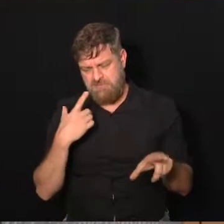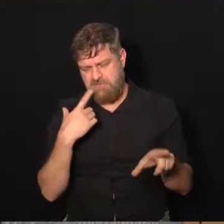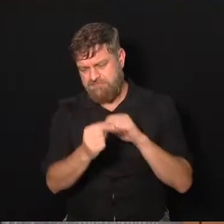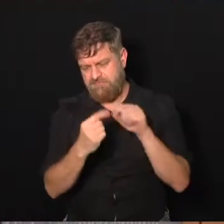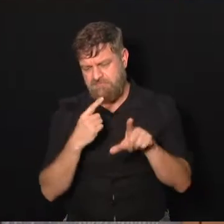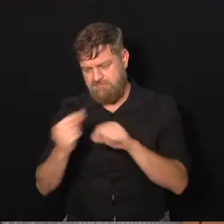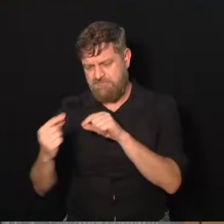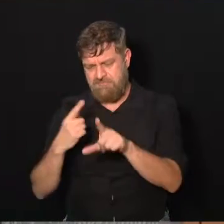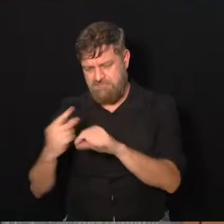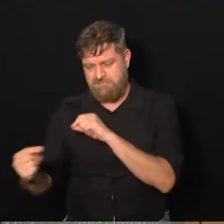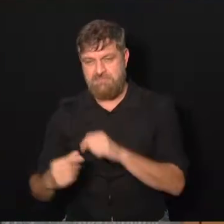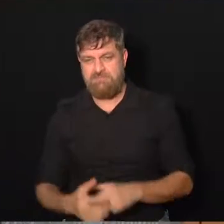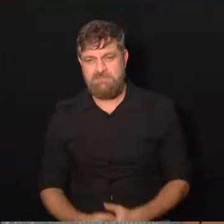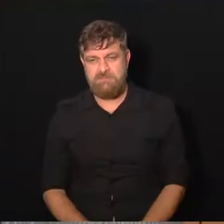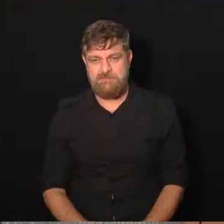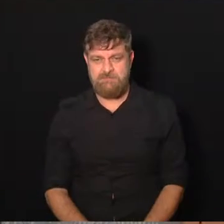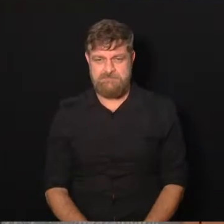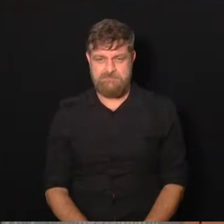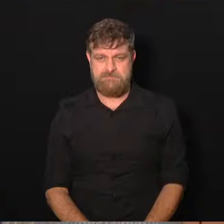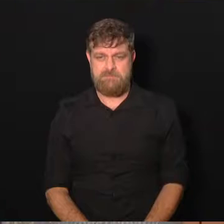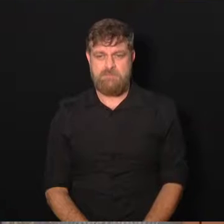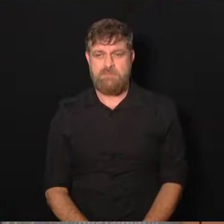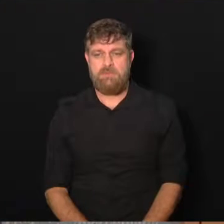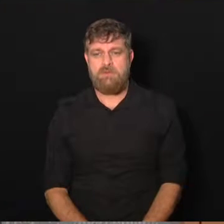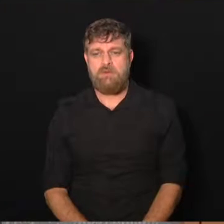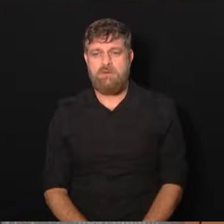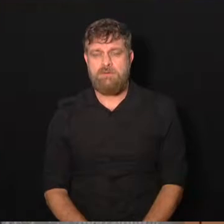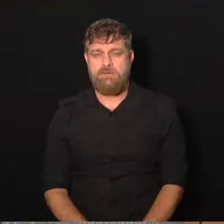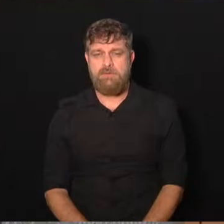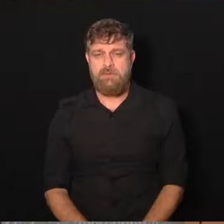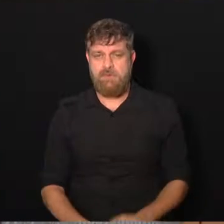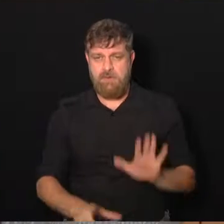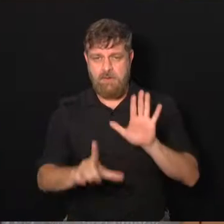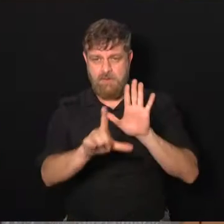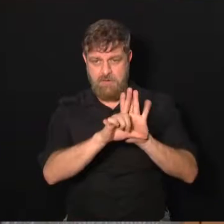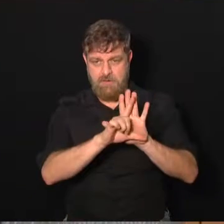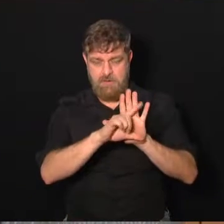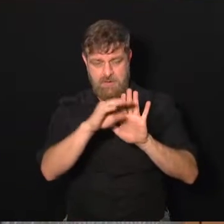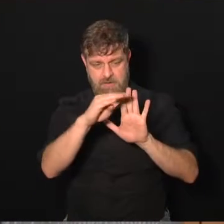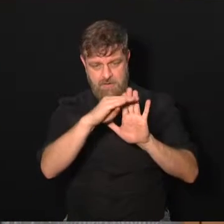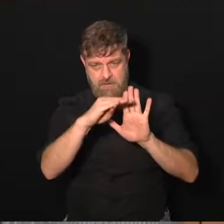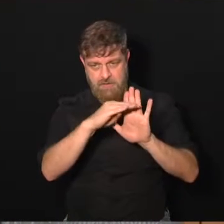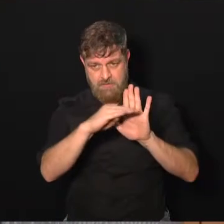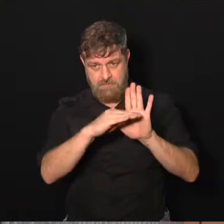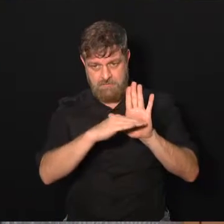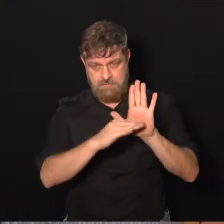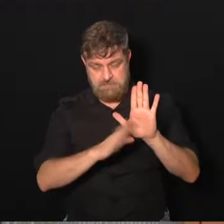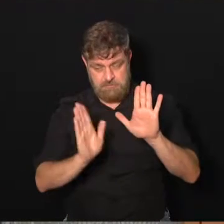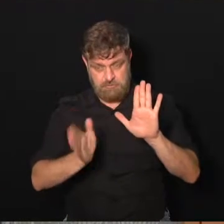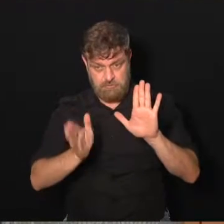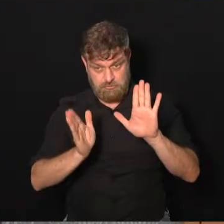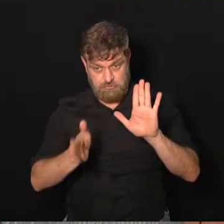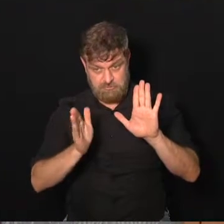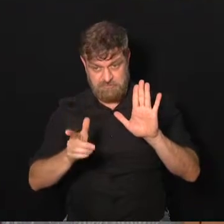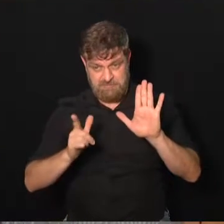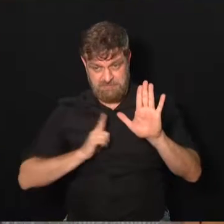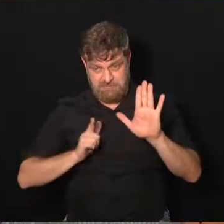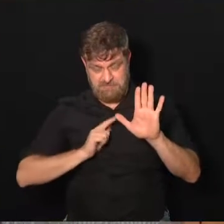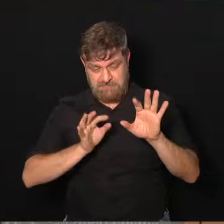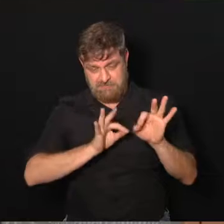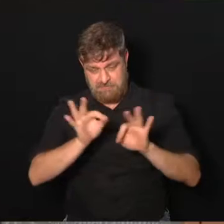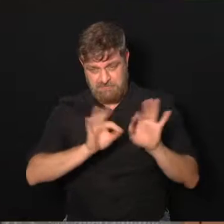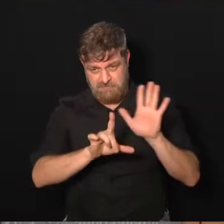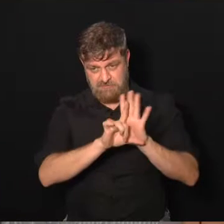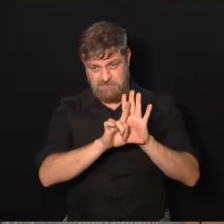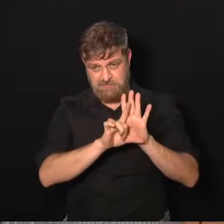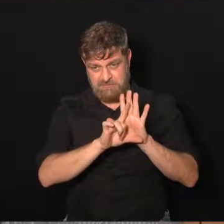fugirem. Mas na legislação que foi feita, na lei que foi feita, no projeto de lei,